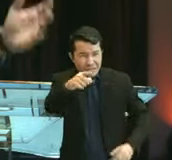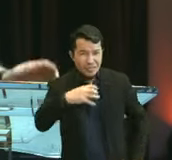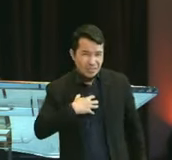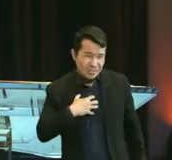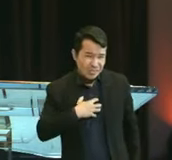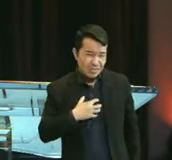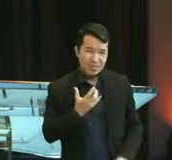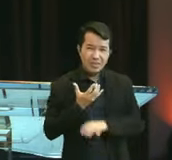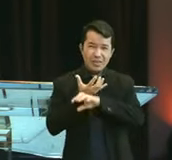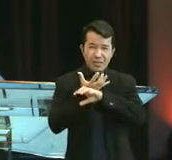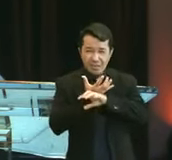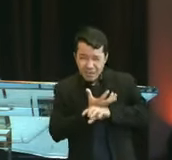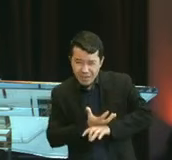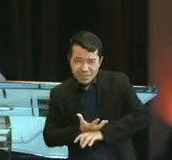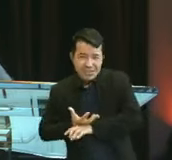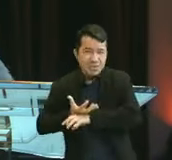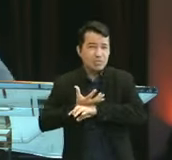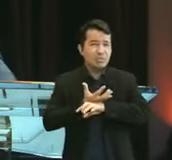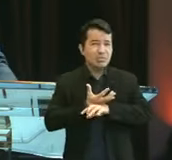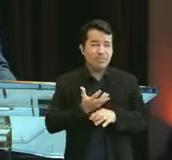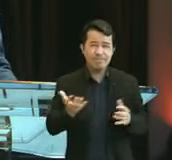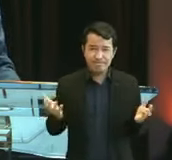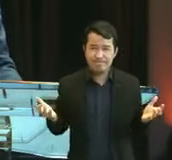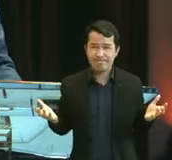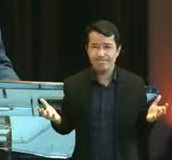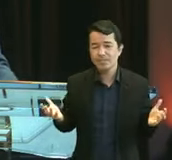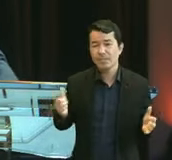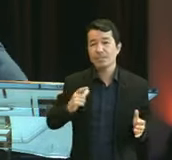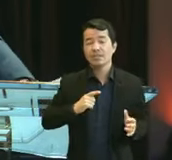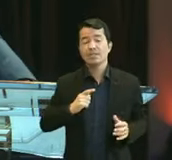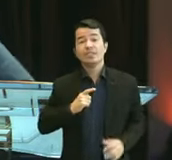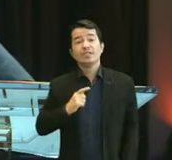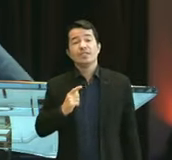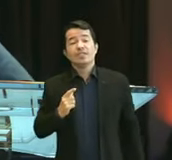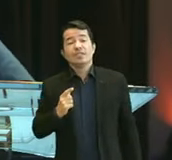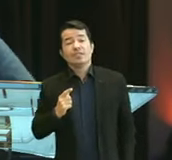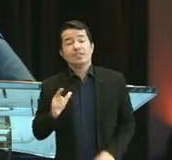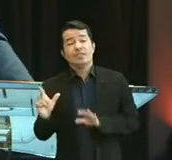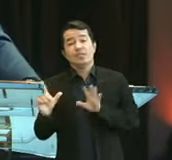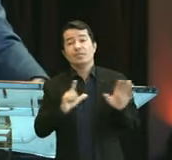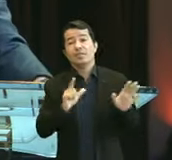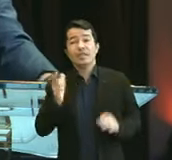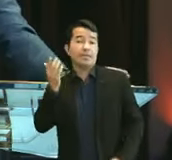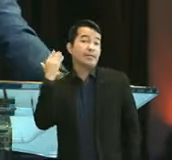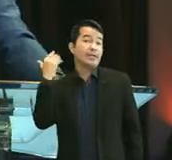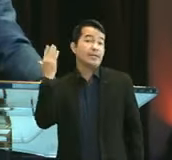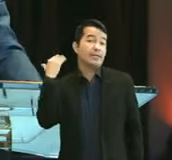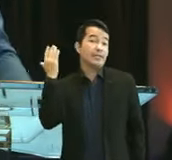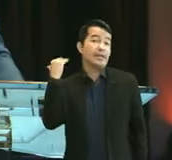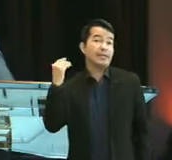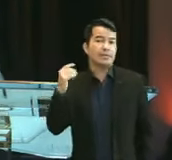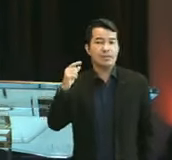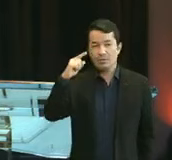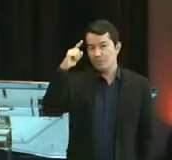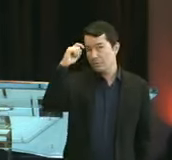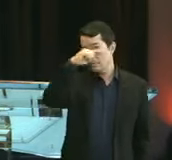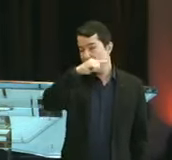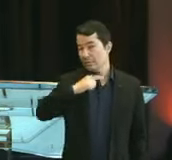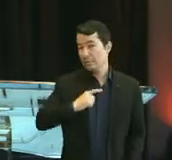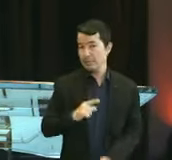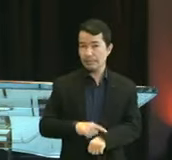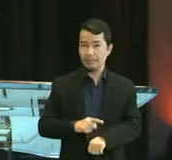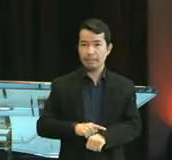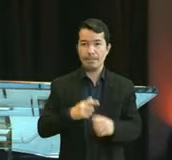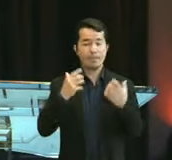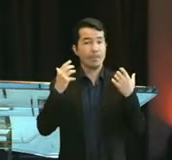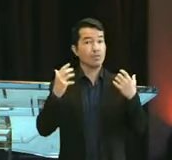Semana passada foi uma semana muito difícil. Em determinado momento eu não queria mais atender o telefone.